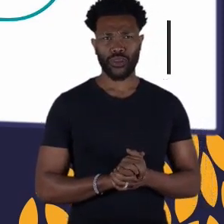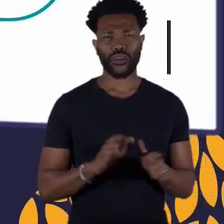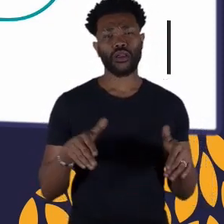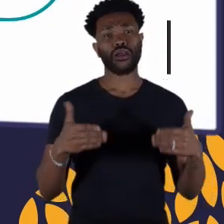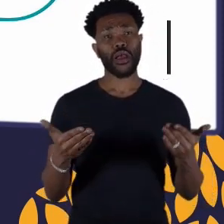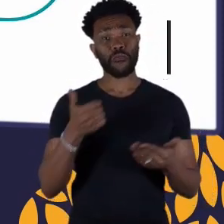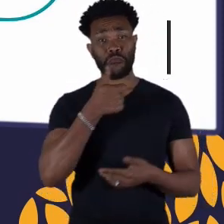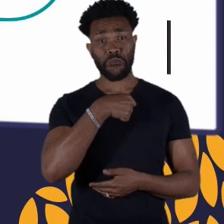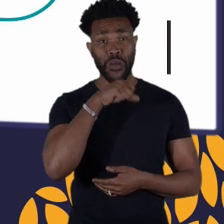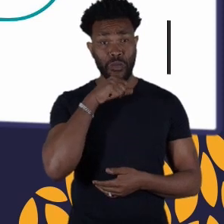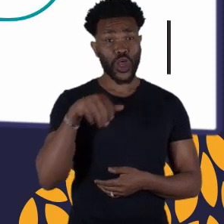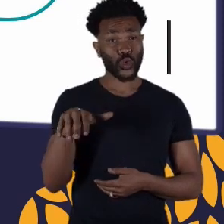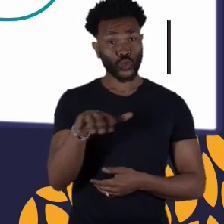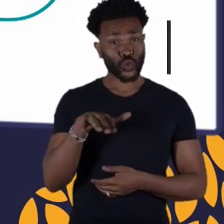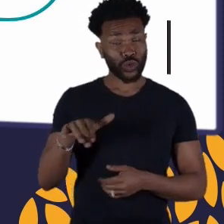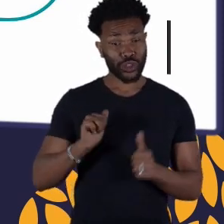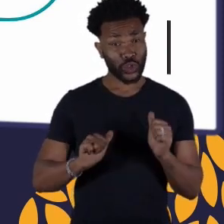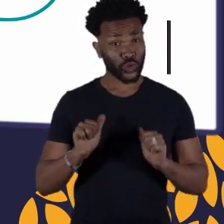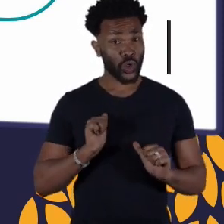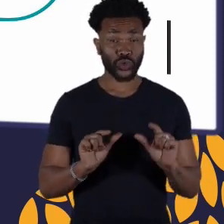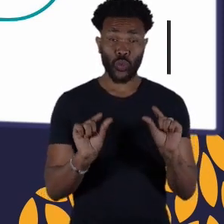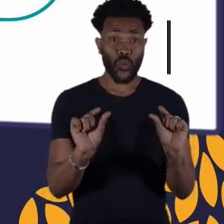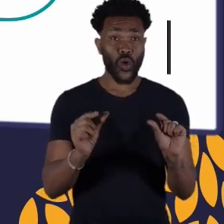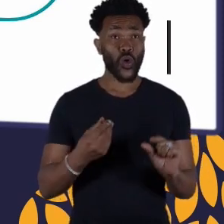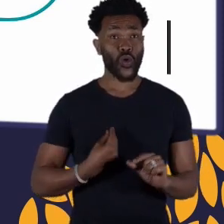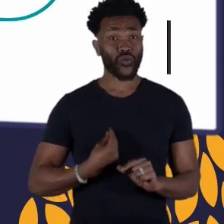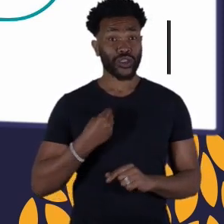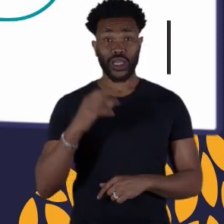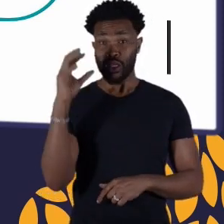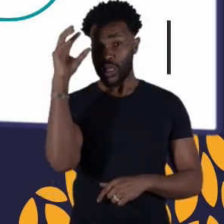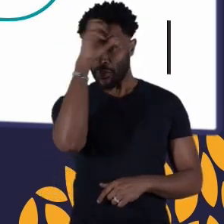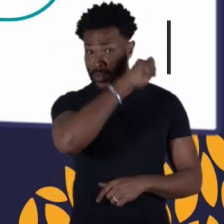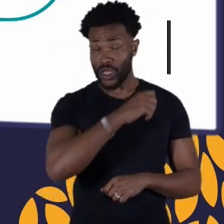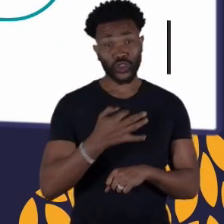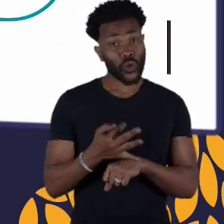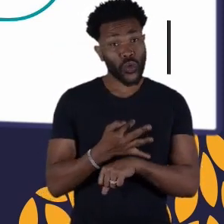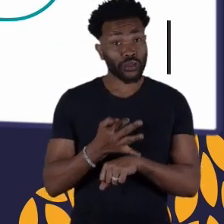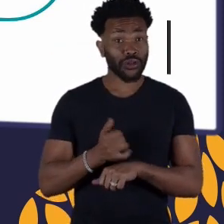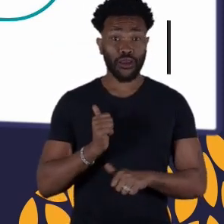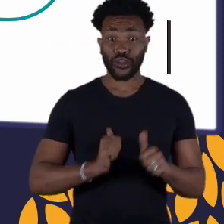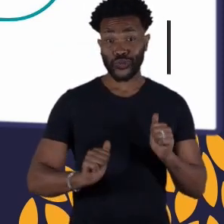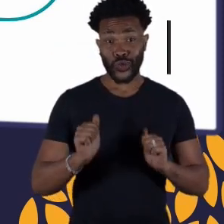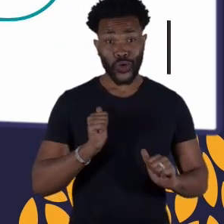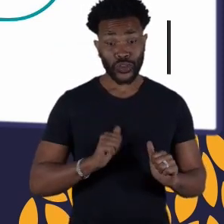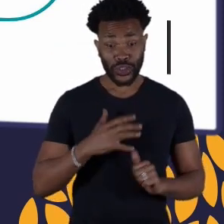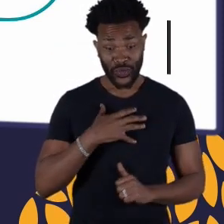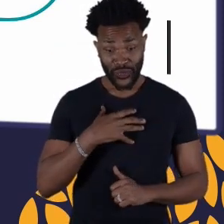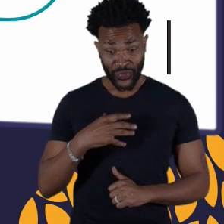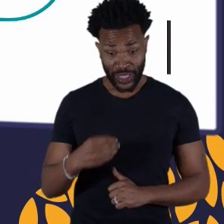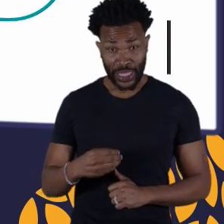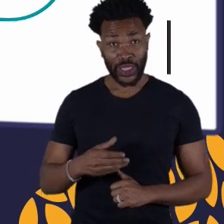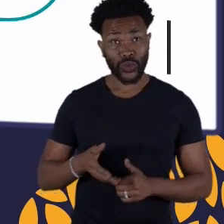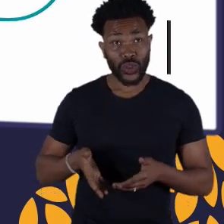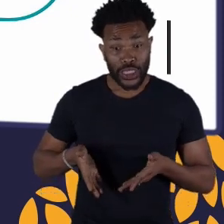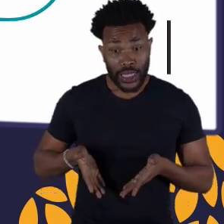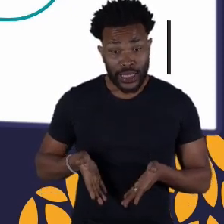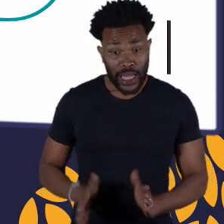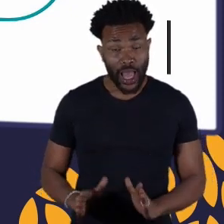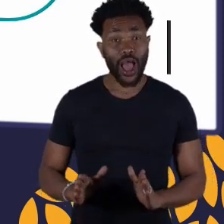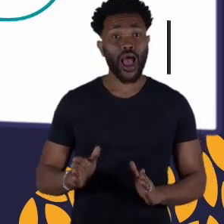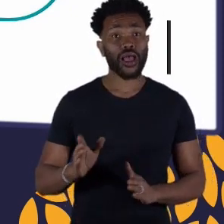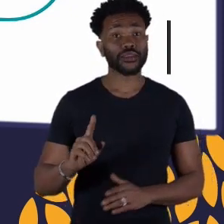as mães fóramos um pouco ansiosas. Minha vida, aprende a não estar ansiosa, se o garoto, depois que a criança está lá, vai ser muito